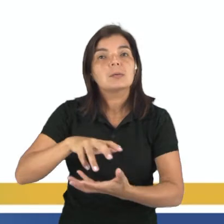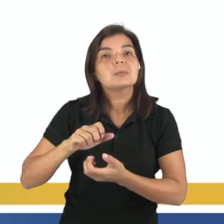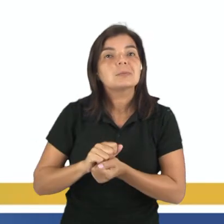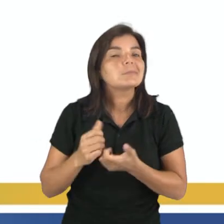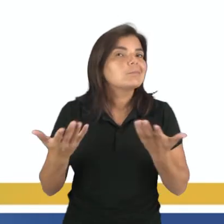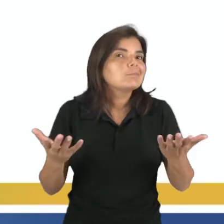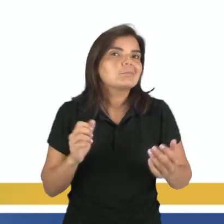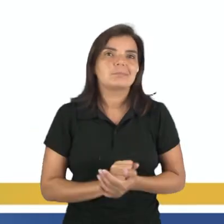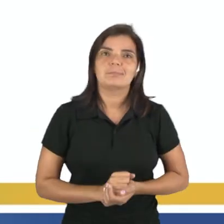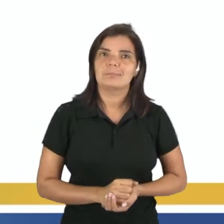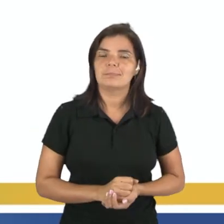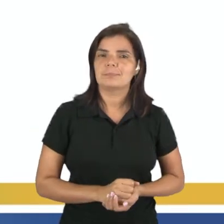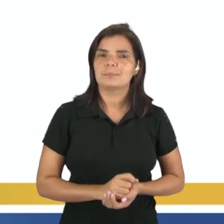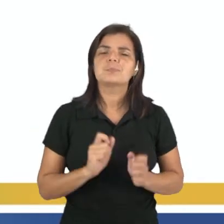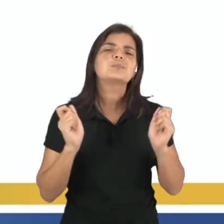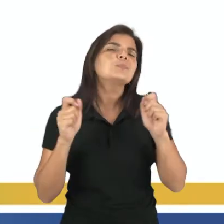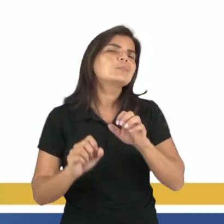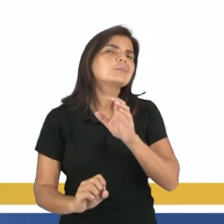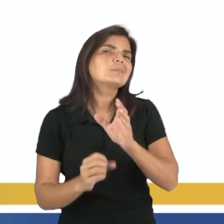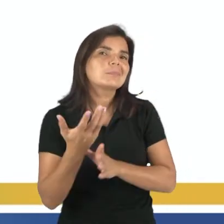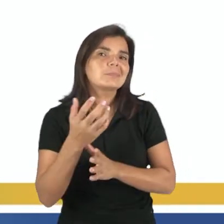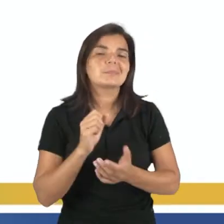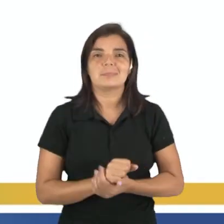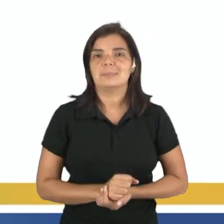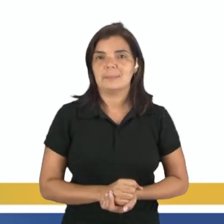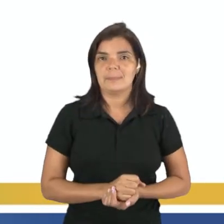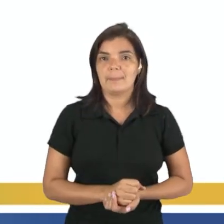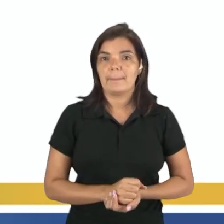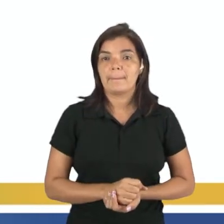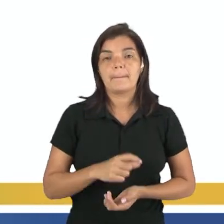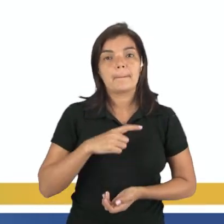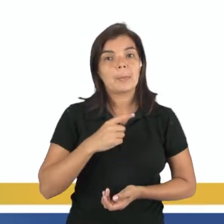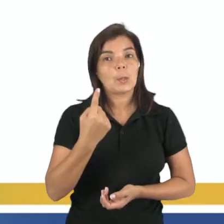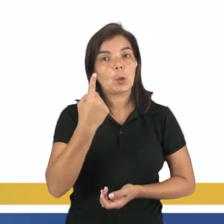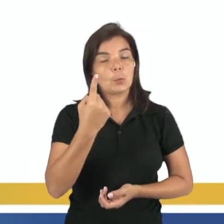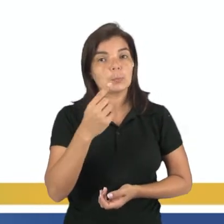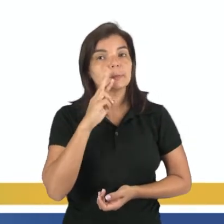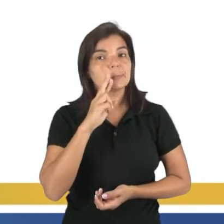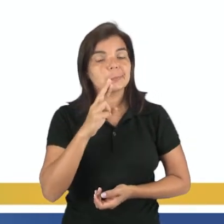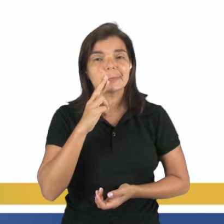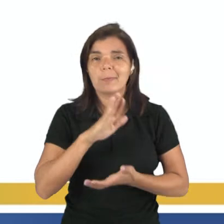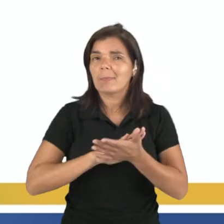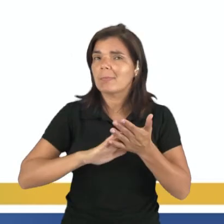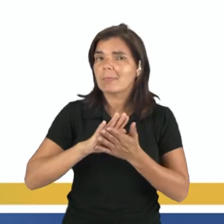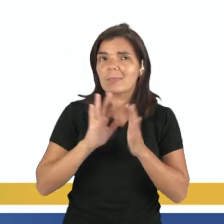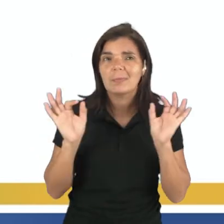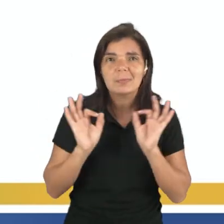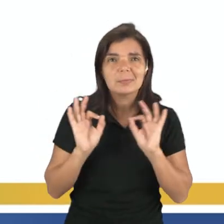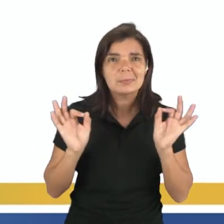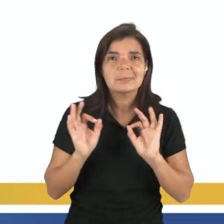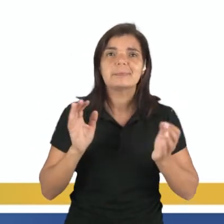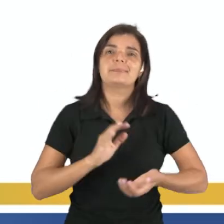superfície. O que pode acontecer? Só tem uma alternativa aí que não tem nada a ver.